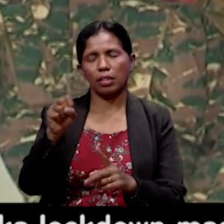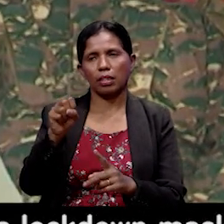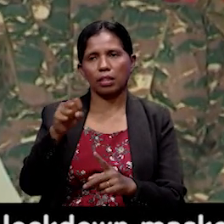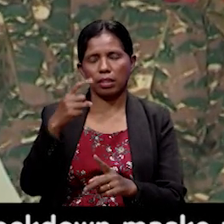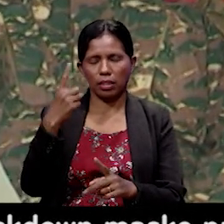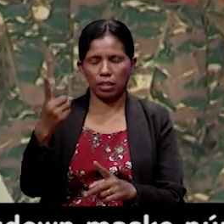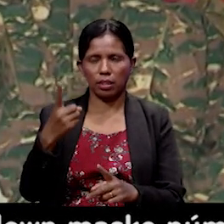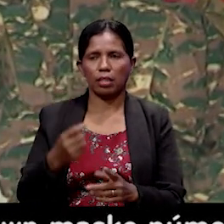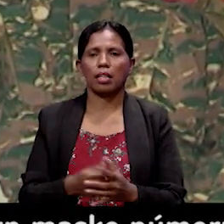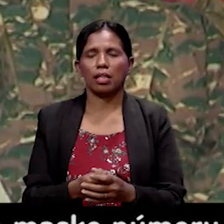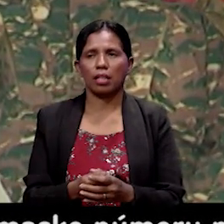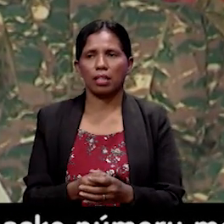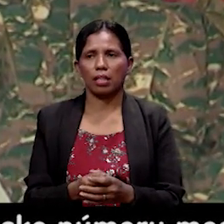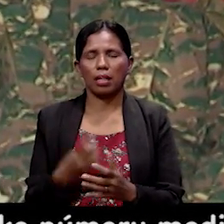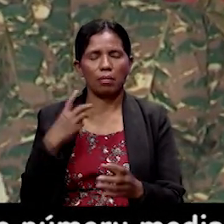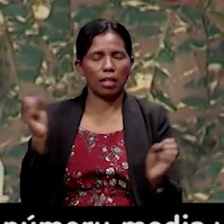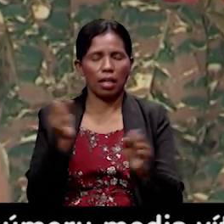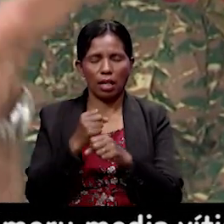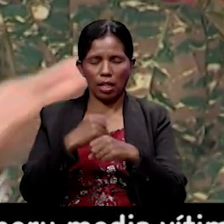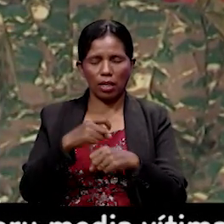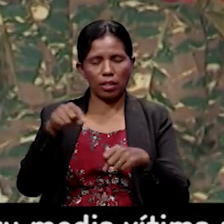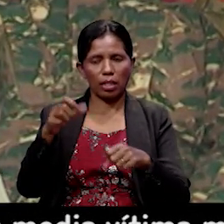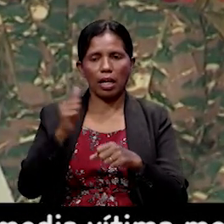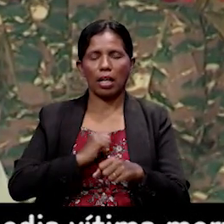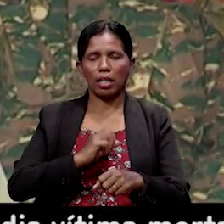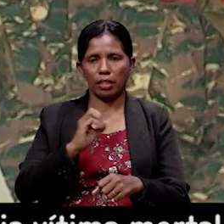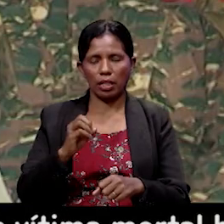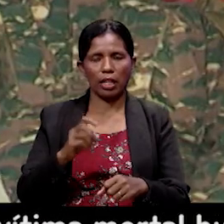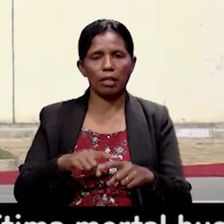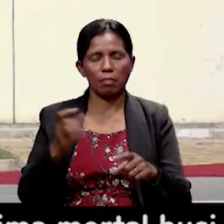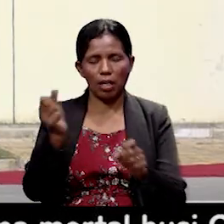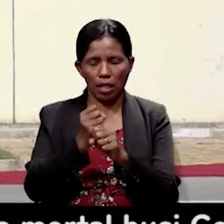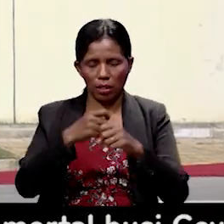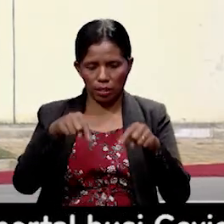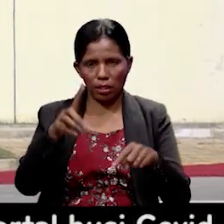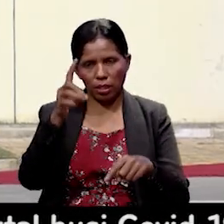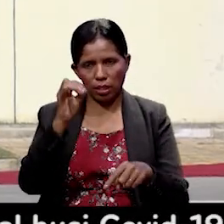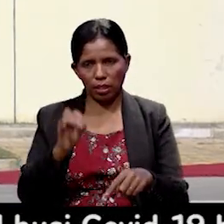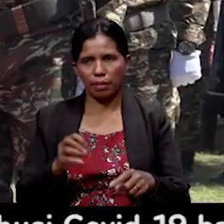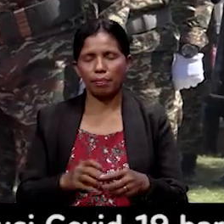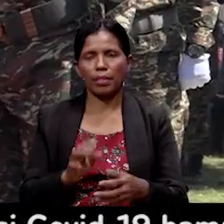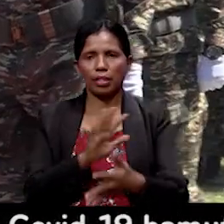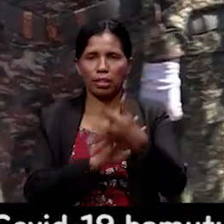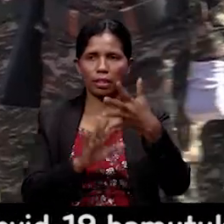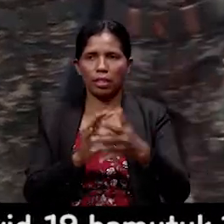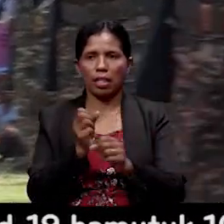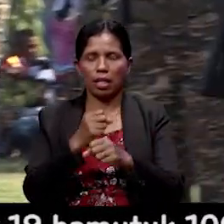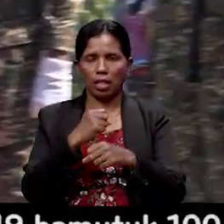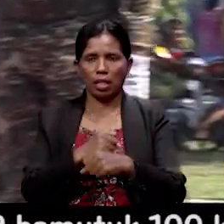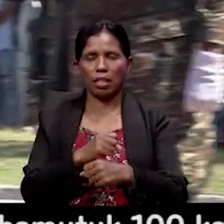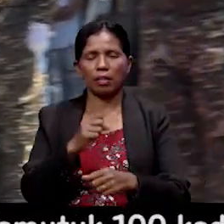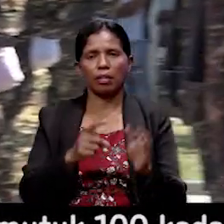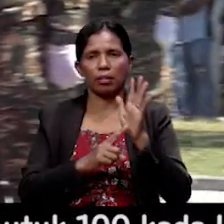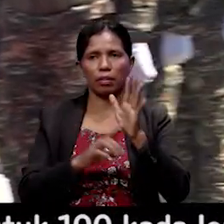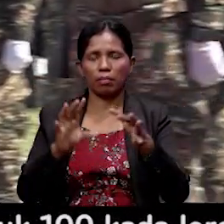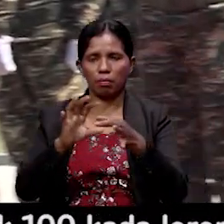Ainaro, a minha lahalo Fali é Dili, para evitar especulações políticas e assim. E a celebração, né, se halomos promoção para